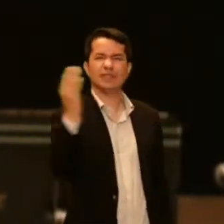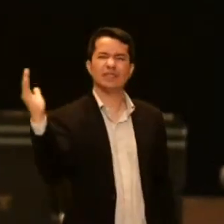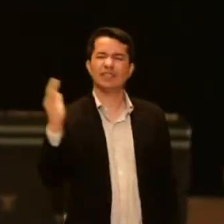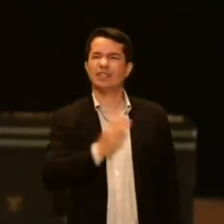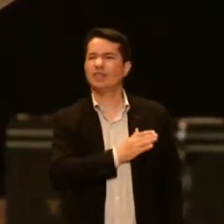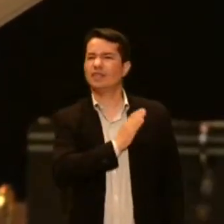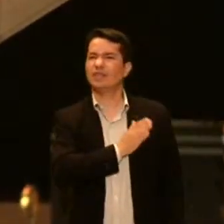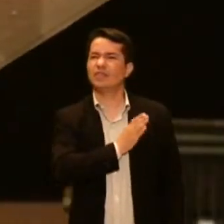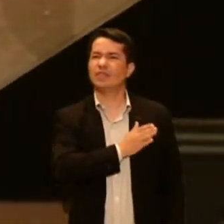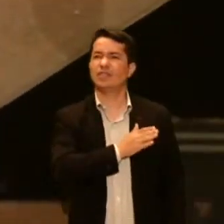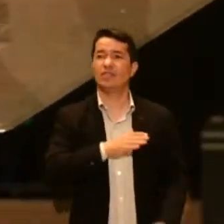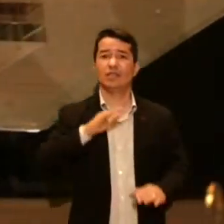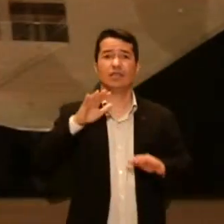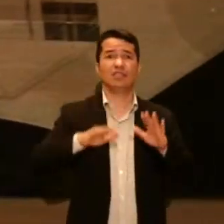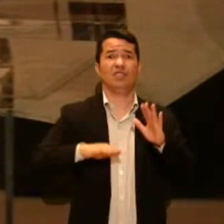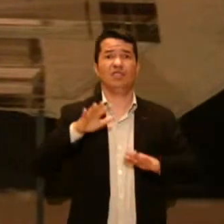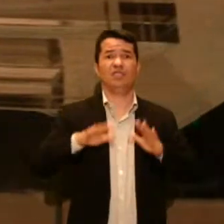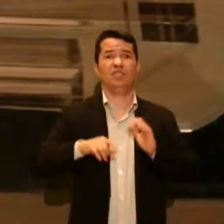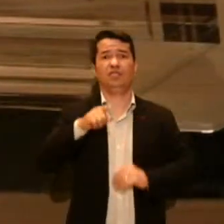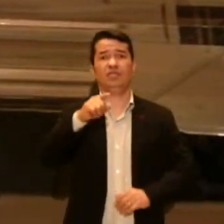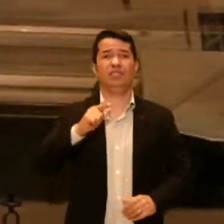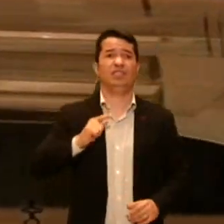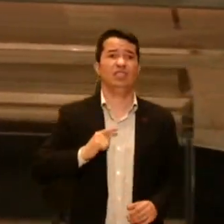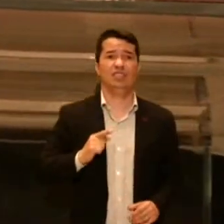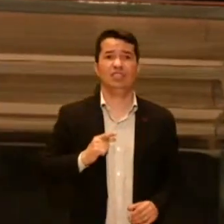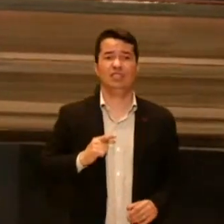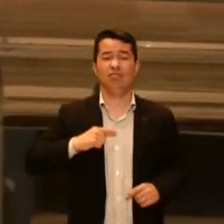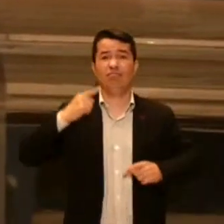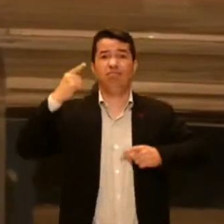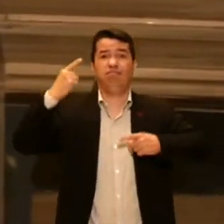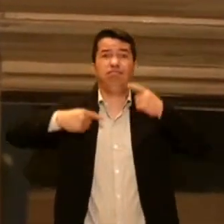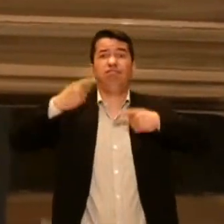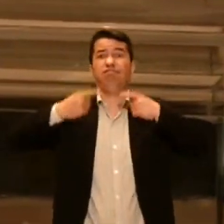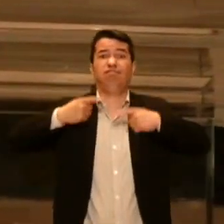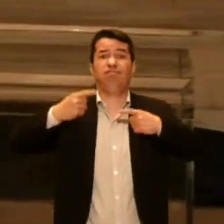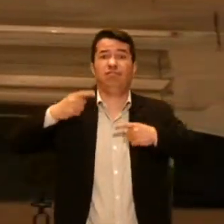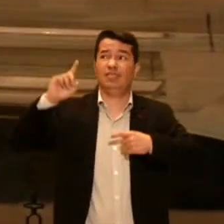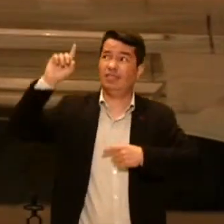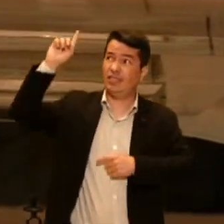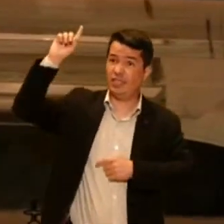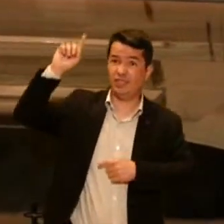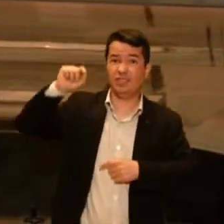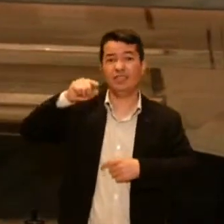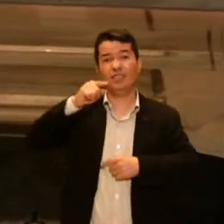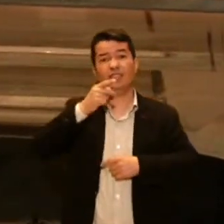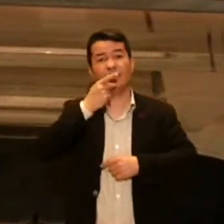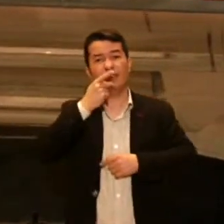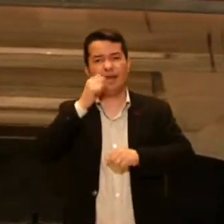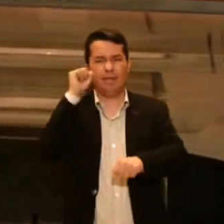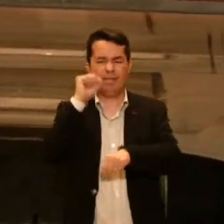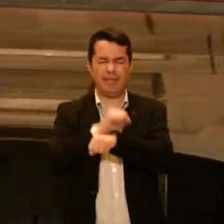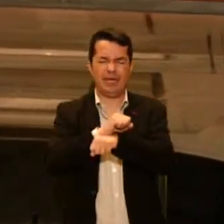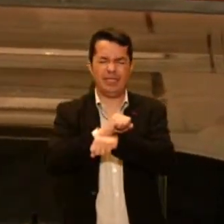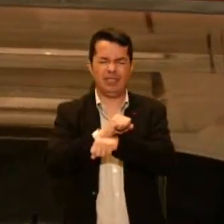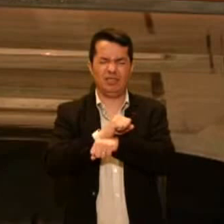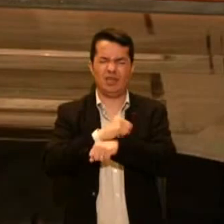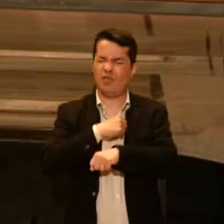sabe você está lutando com Deus, para de lutar, e você vai dizer: chega, Senhor, vou parar, eu vou